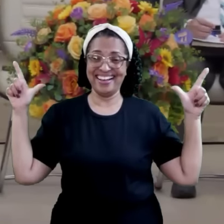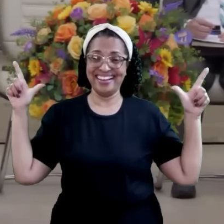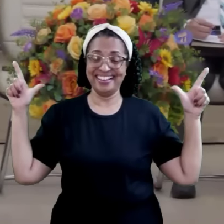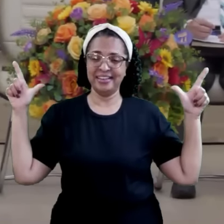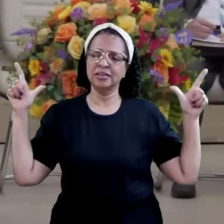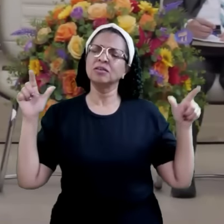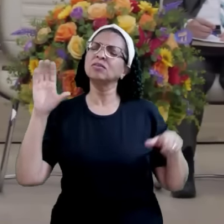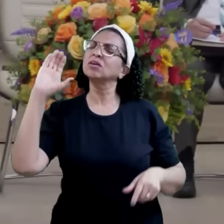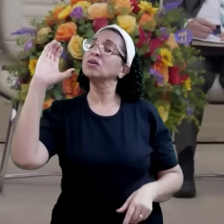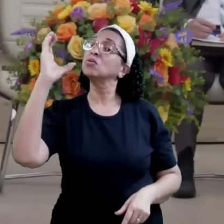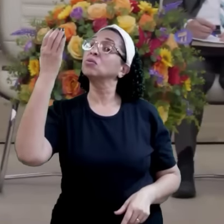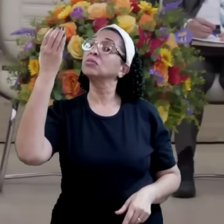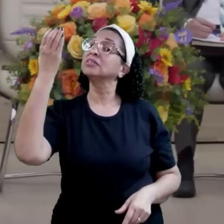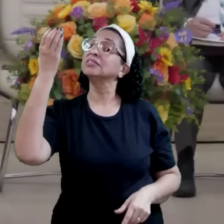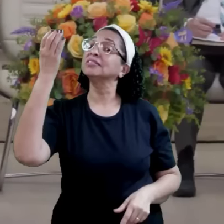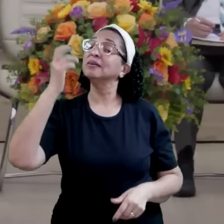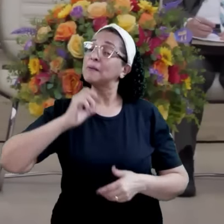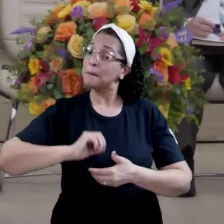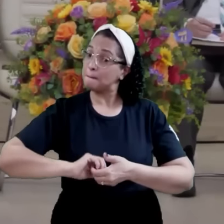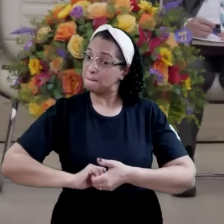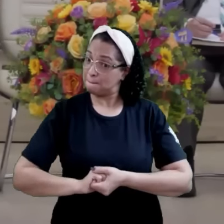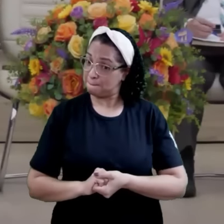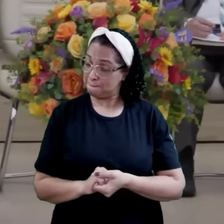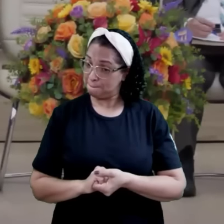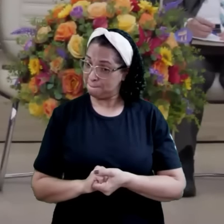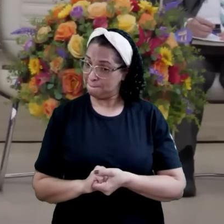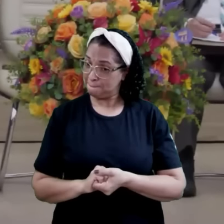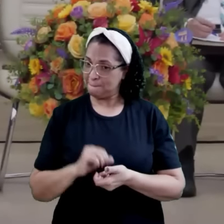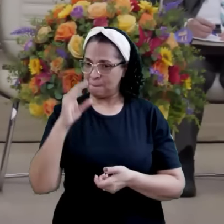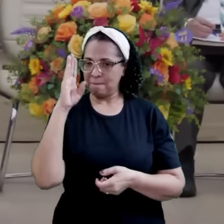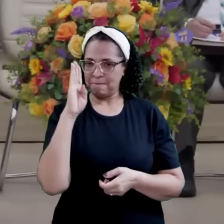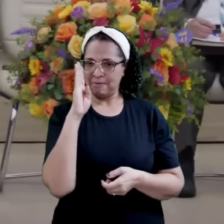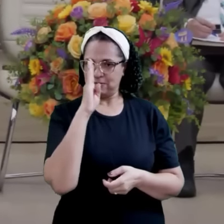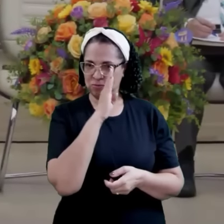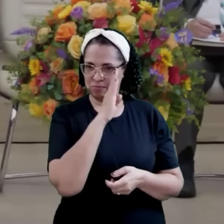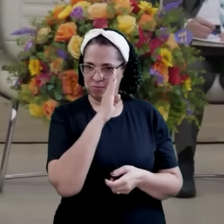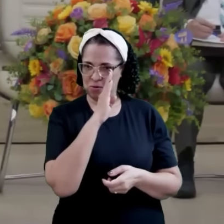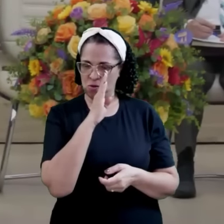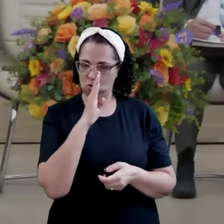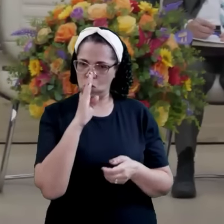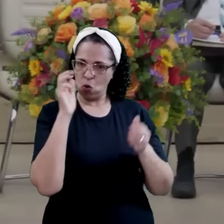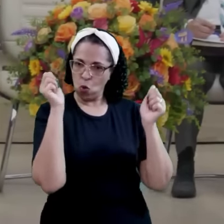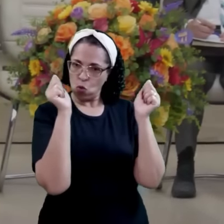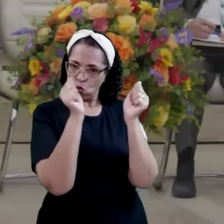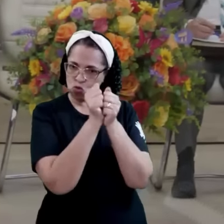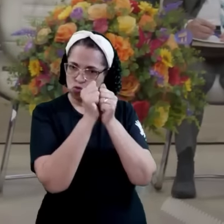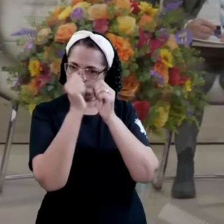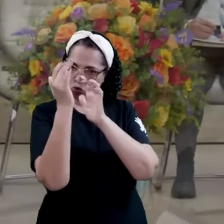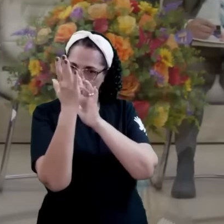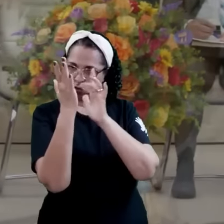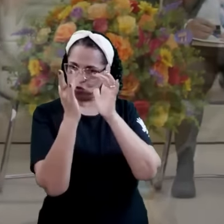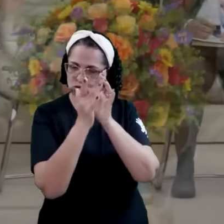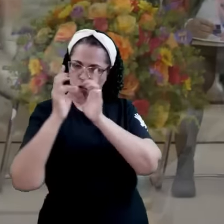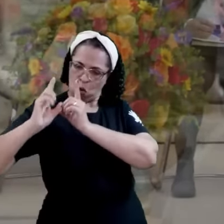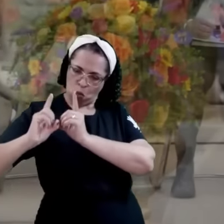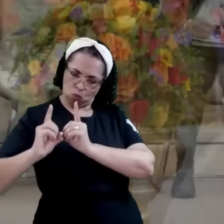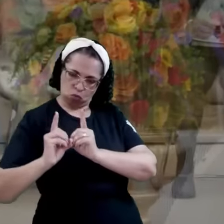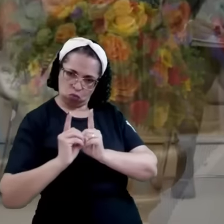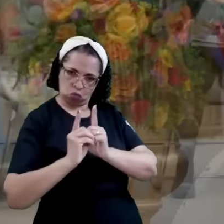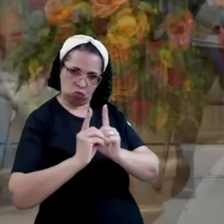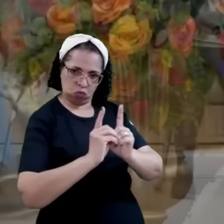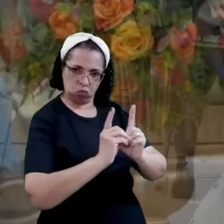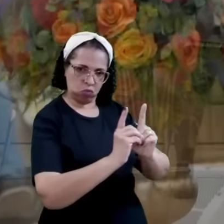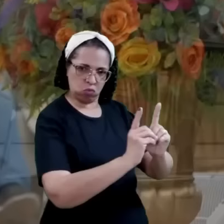caminho nota de roda pé que você vai receber o que Deus tem preparado para você é inevitável mas